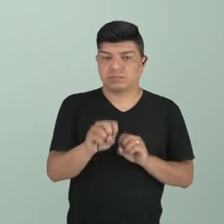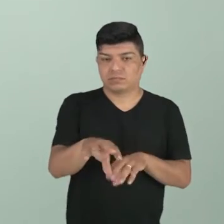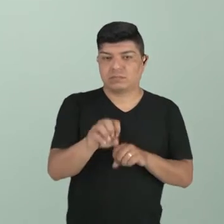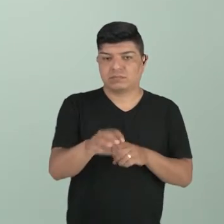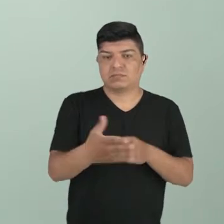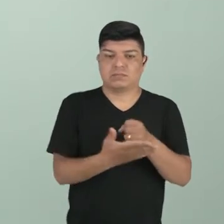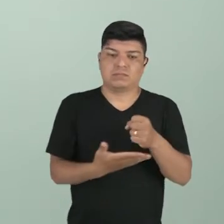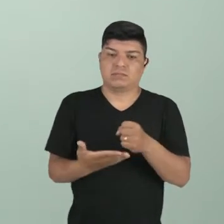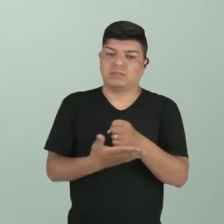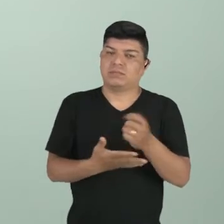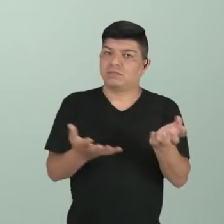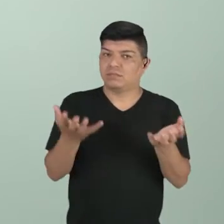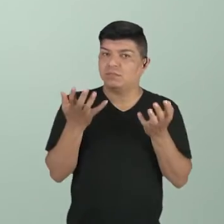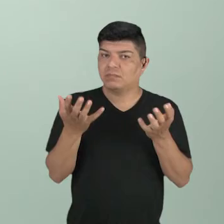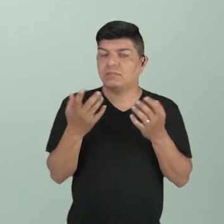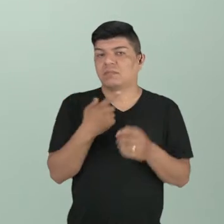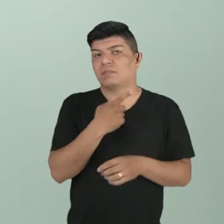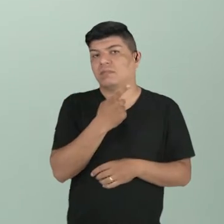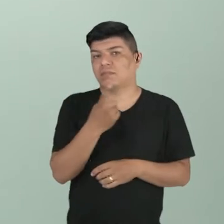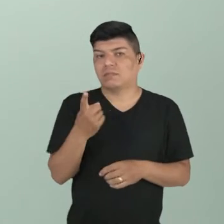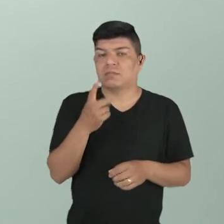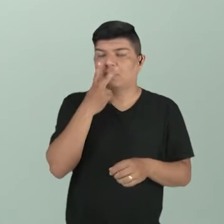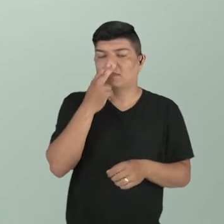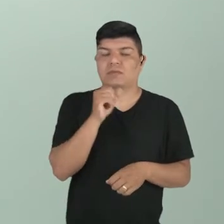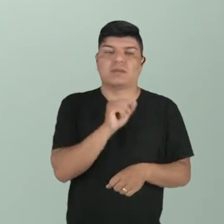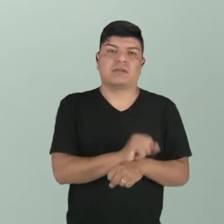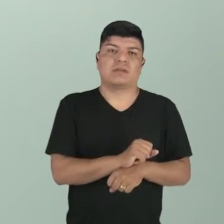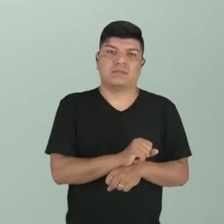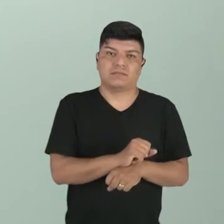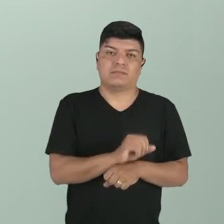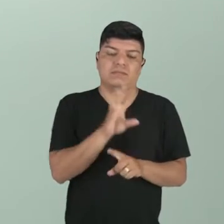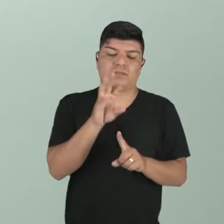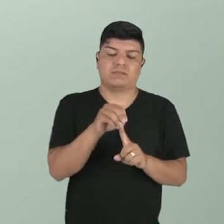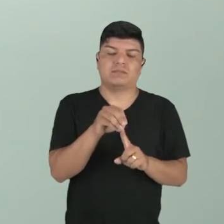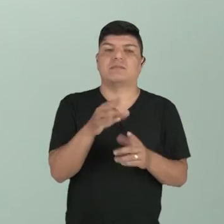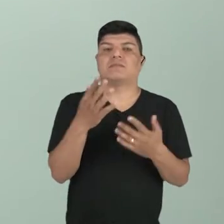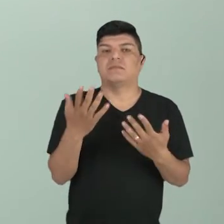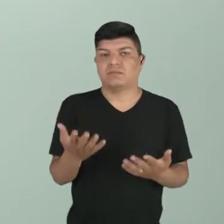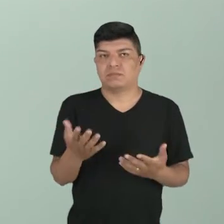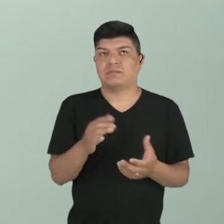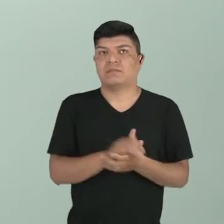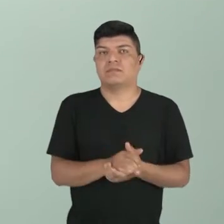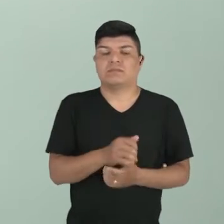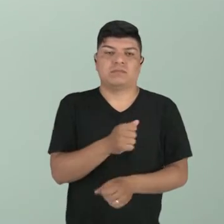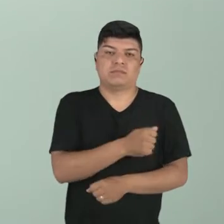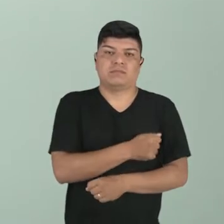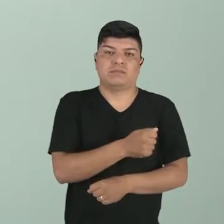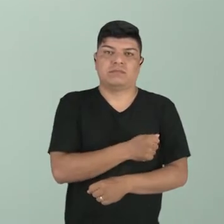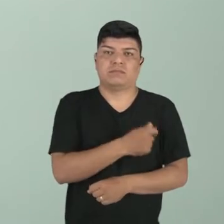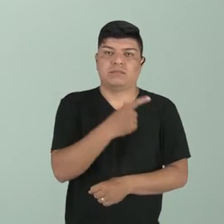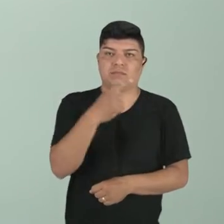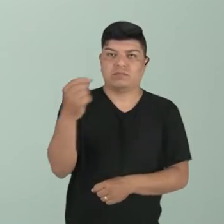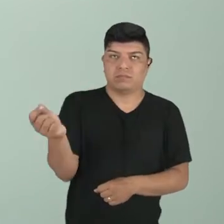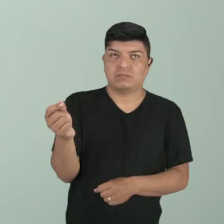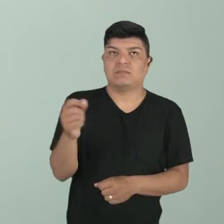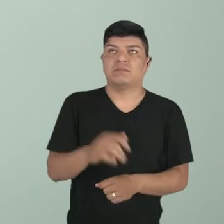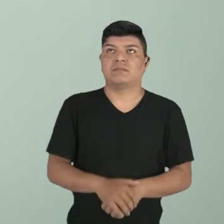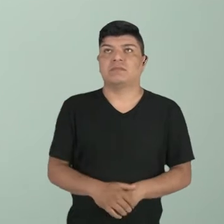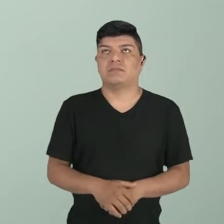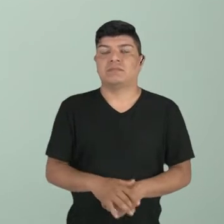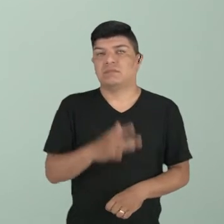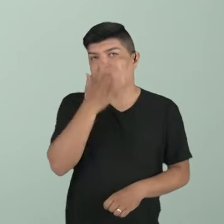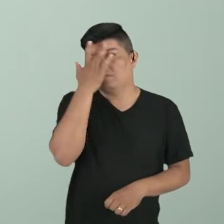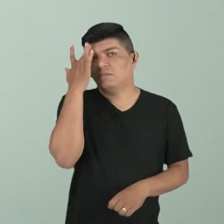educação básica quer. Se você for parar para olhar os objetivos, é isso que o aluno saia